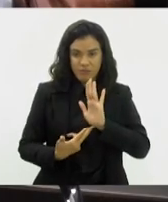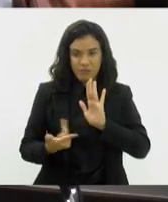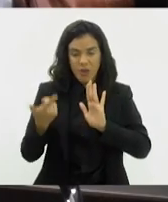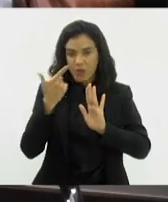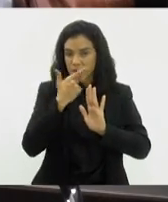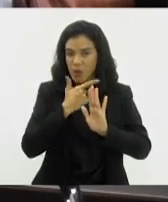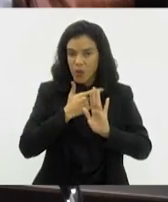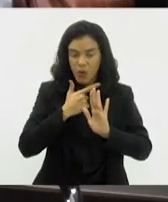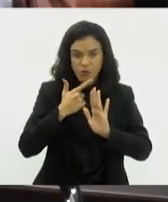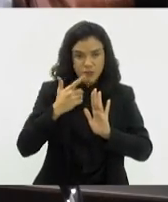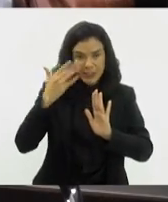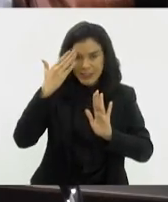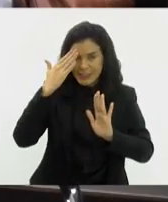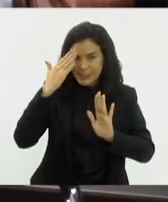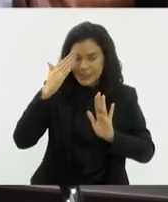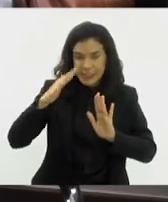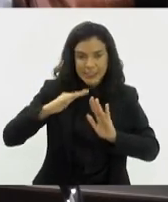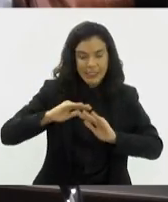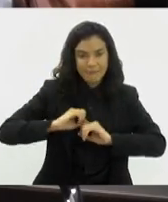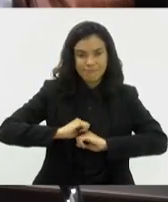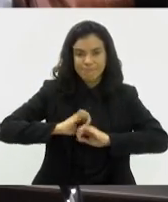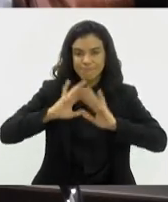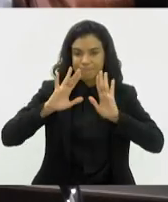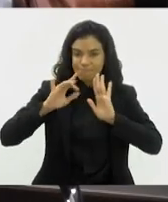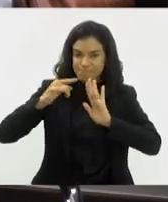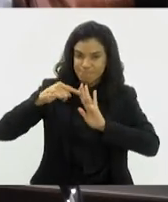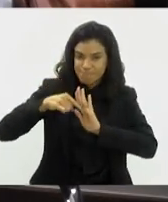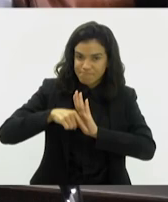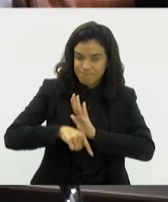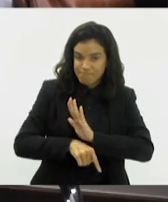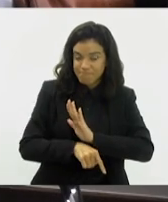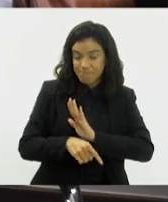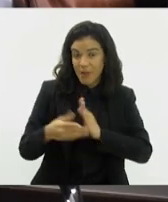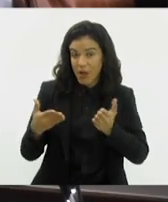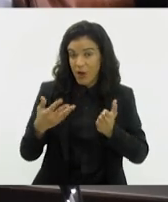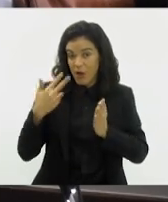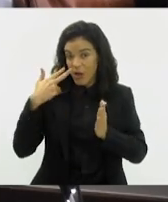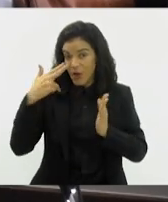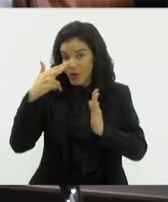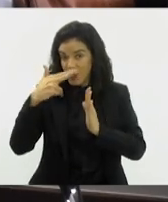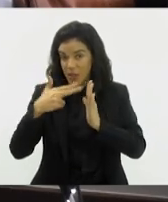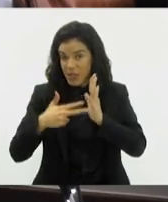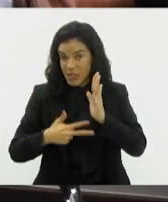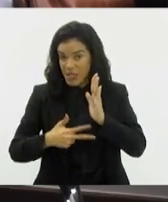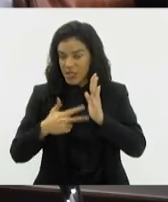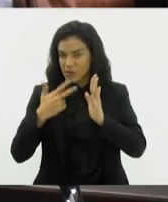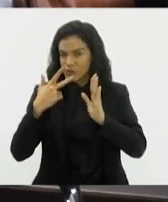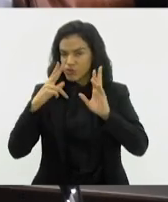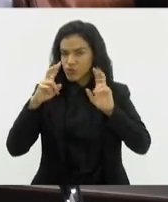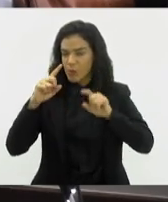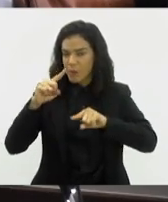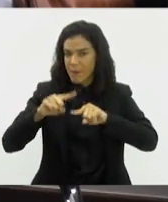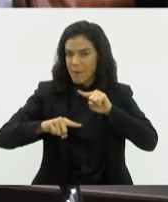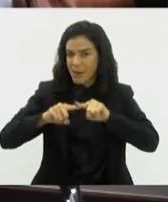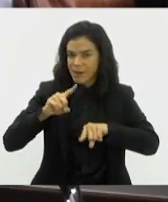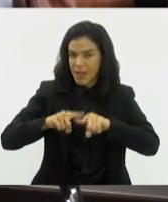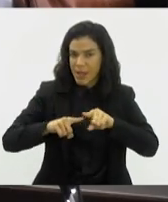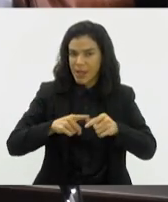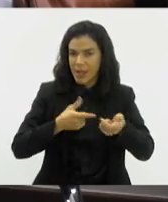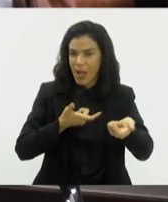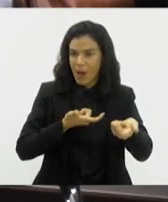uma análise mais aprofundada. Me chama a atenção a referência a material bélico e também